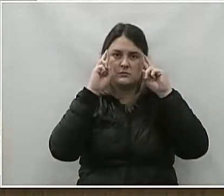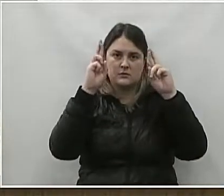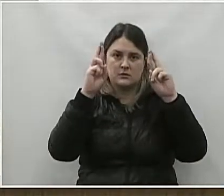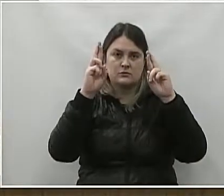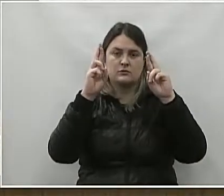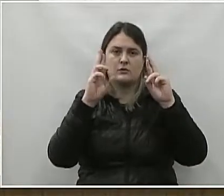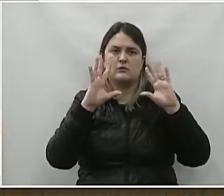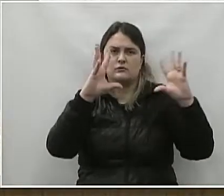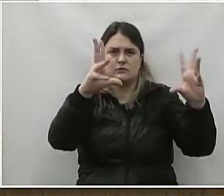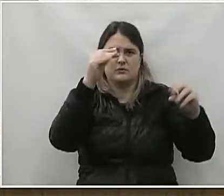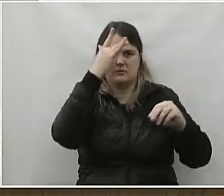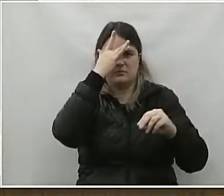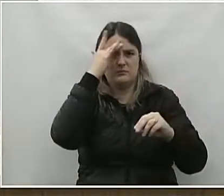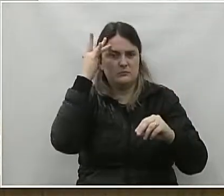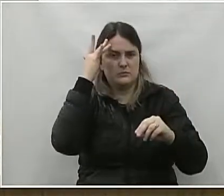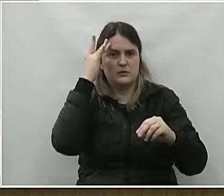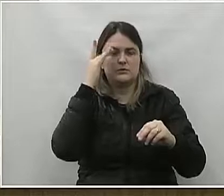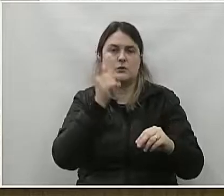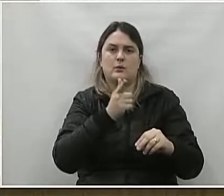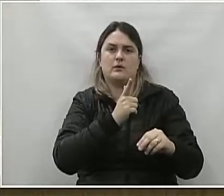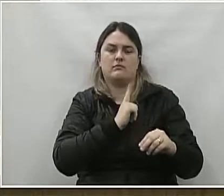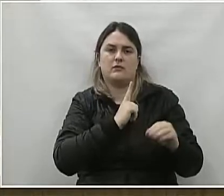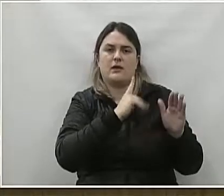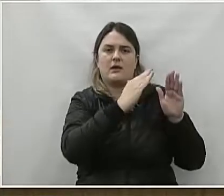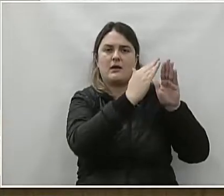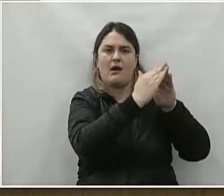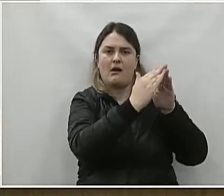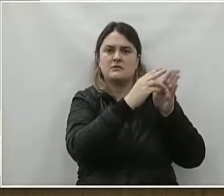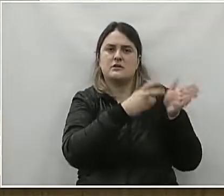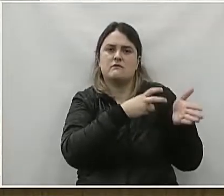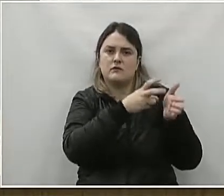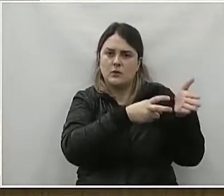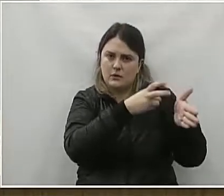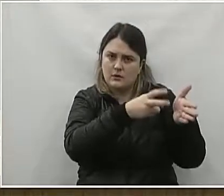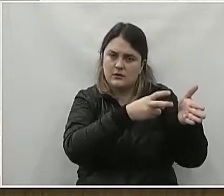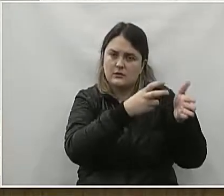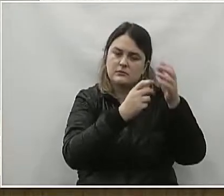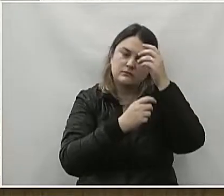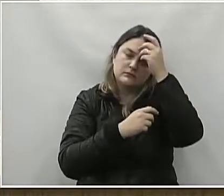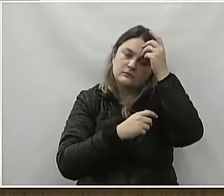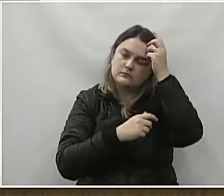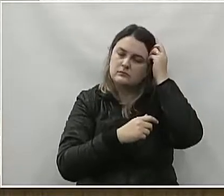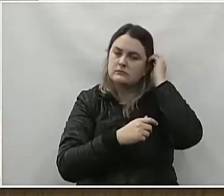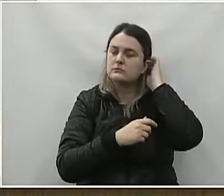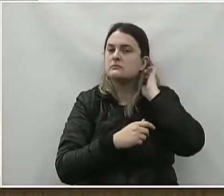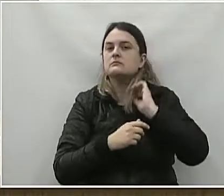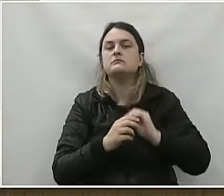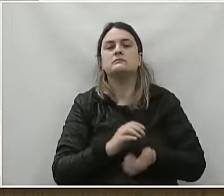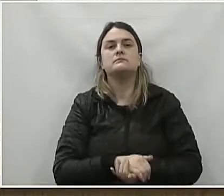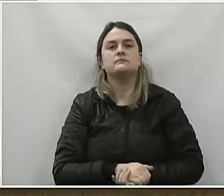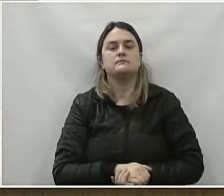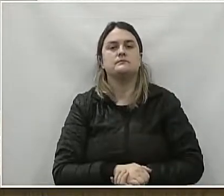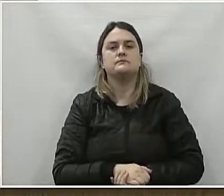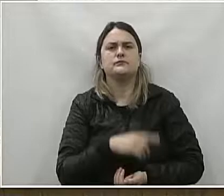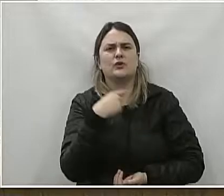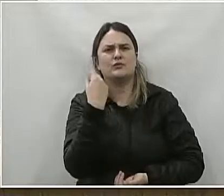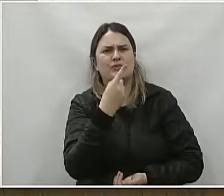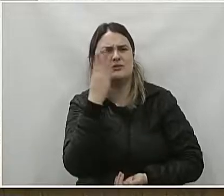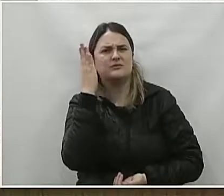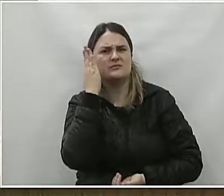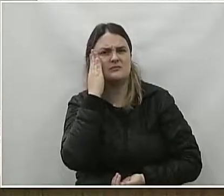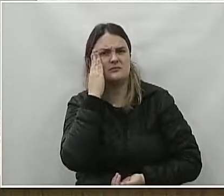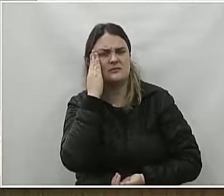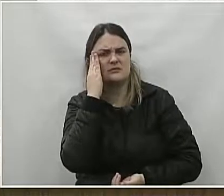ao todo o pessoal que tem uma ligação ali com o ferroviário, a gente sabe